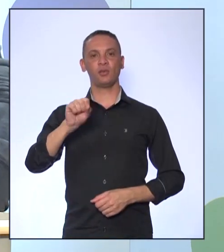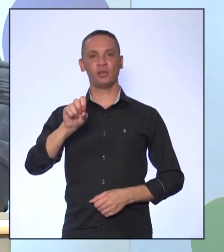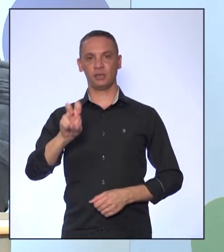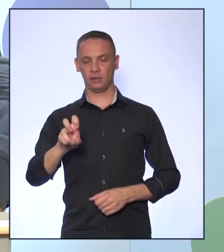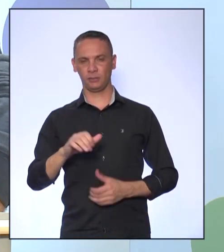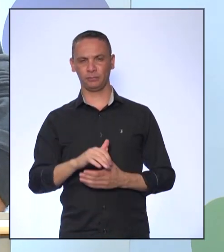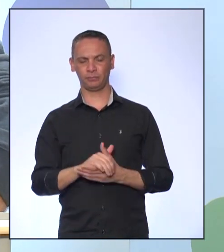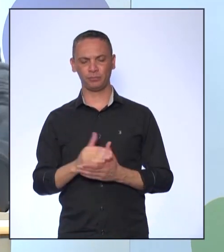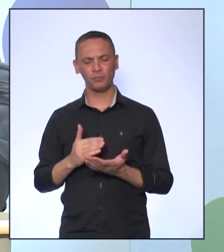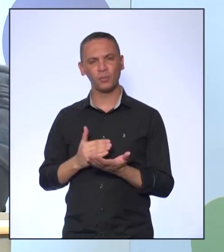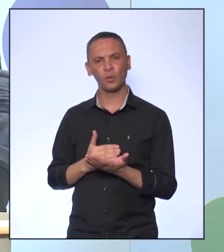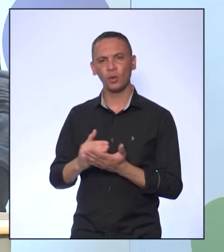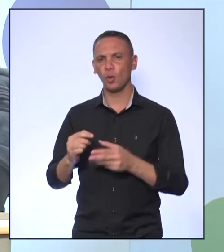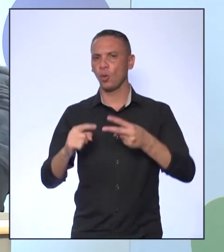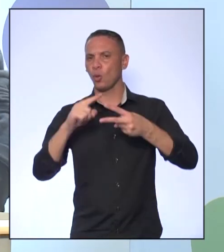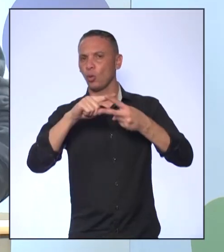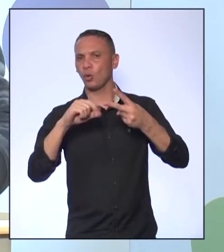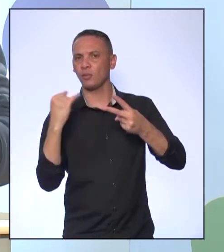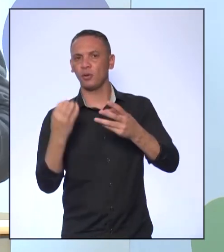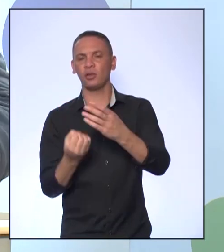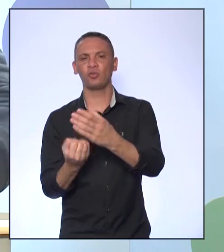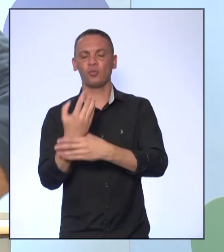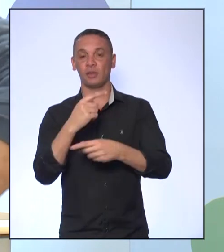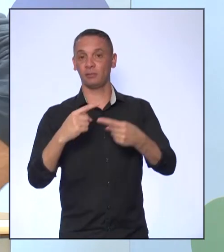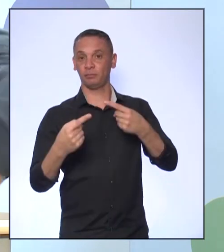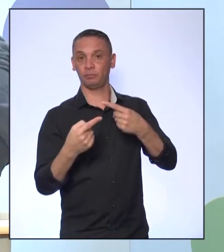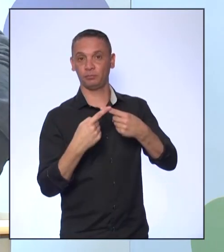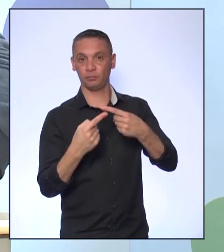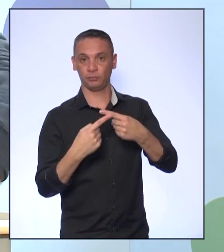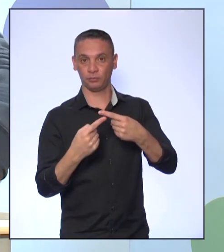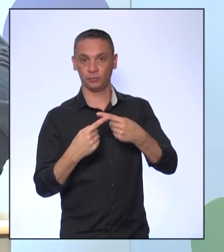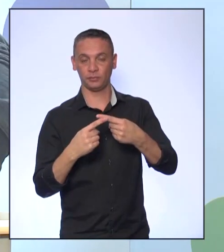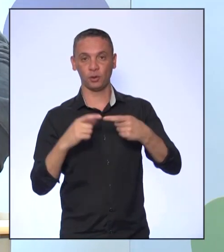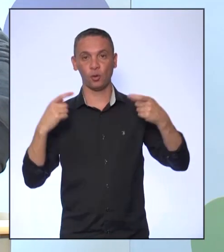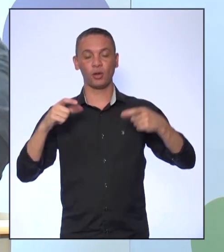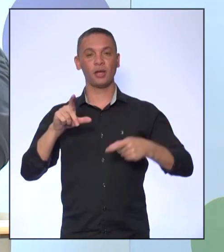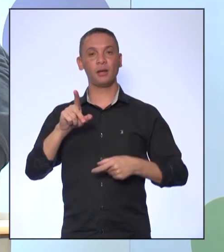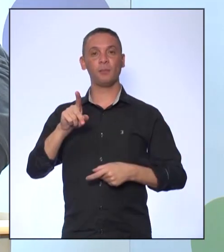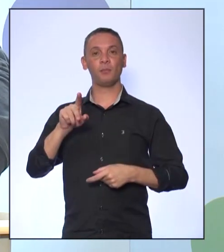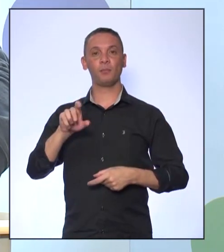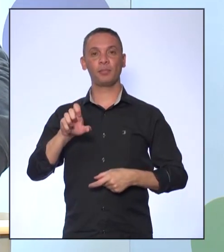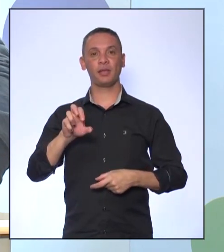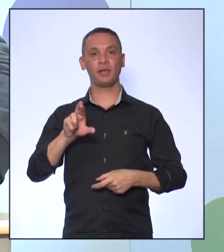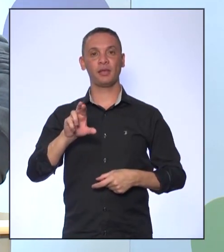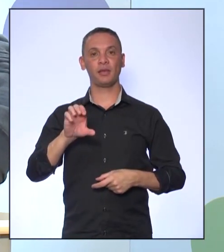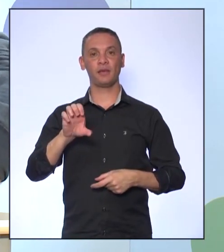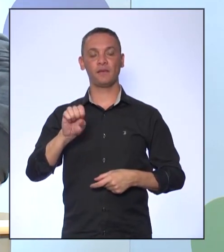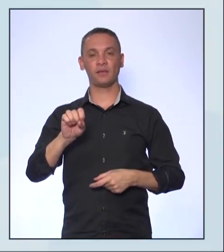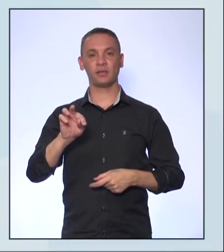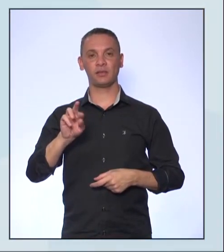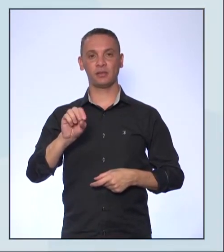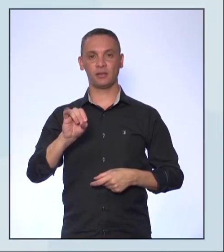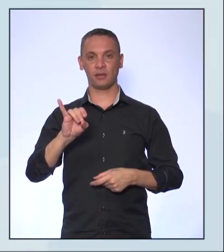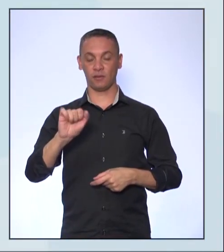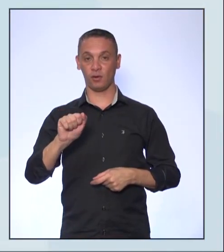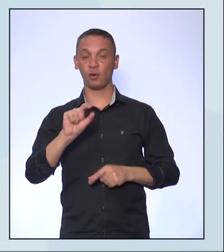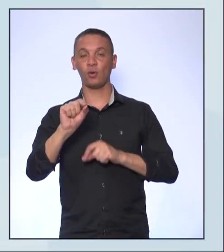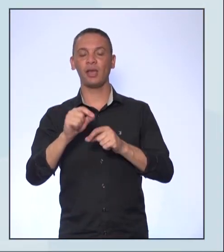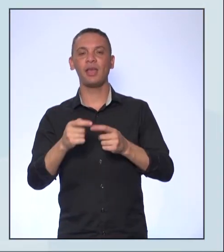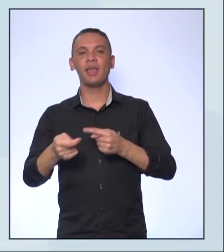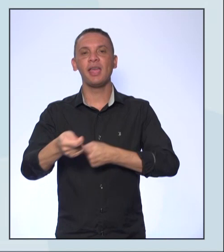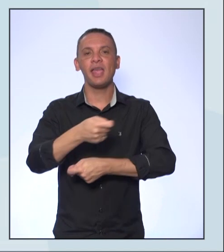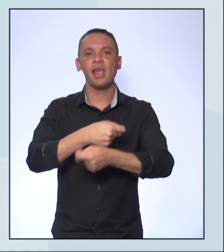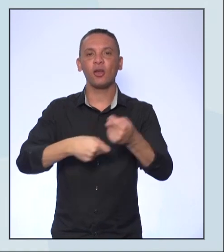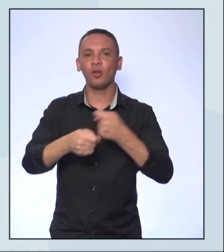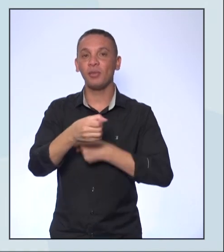gente acaba sempre falando. A questão da perestroika. A perestroika é uma reestruturação econômica